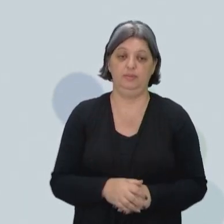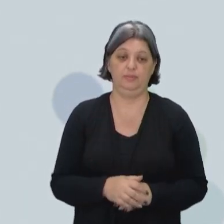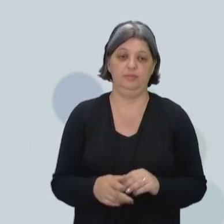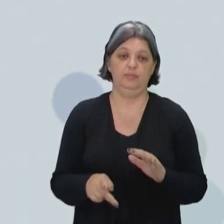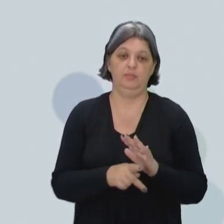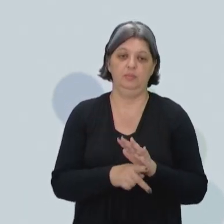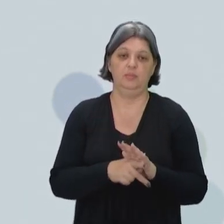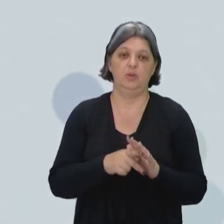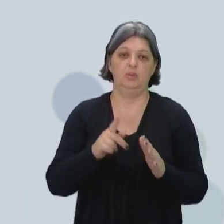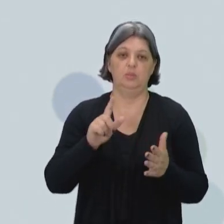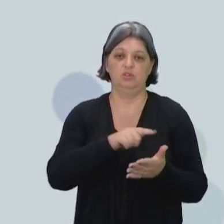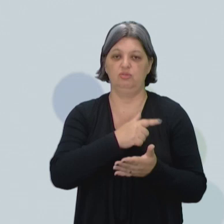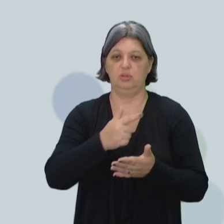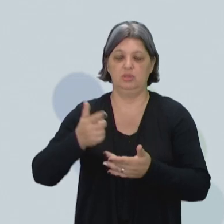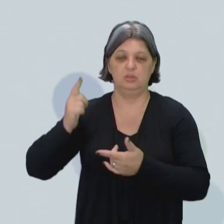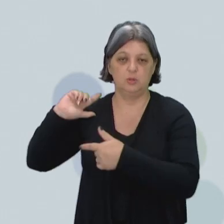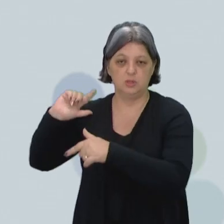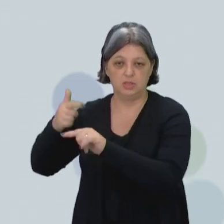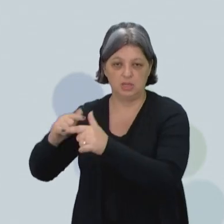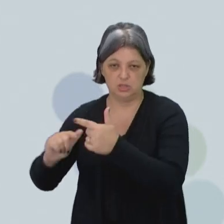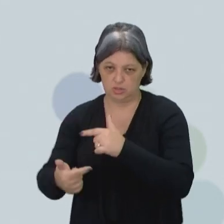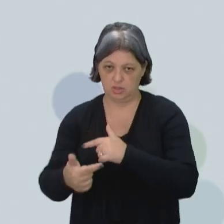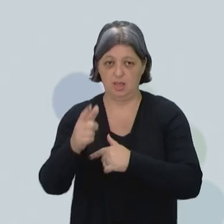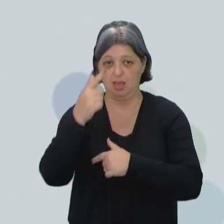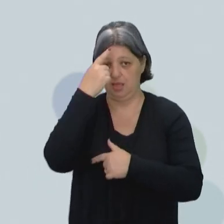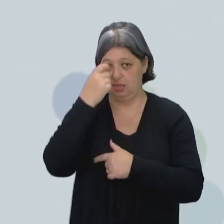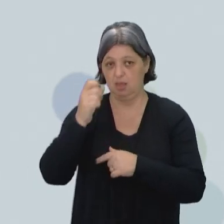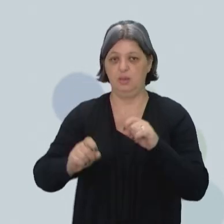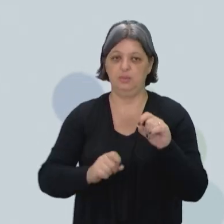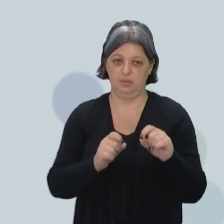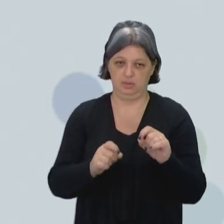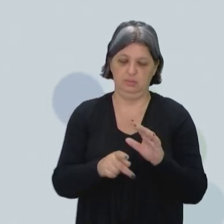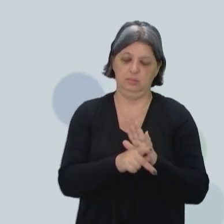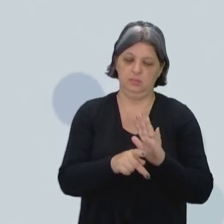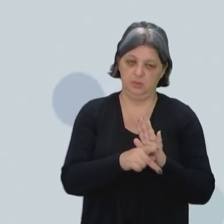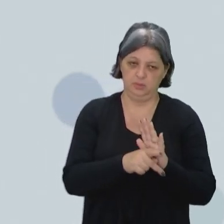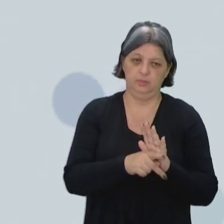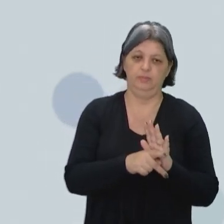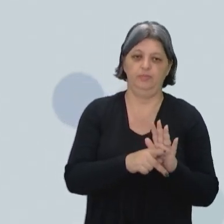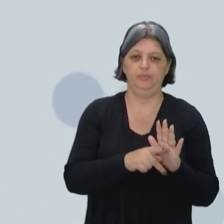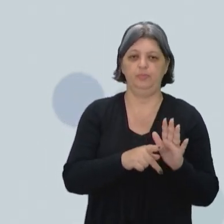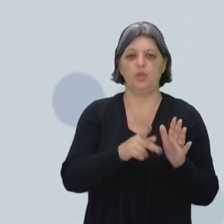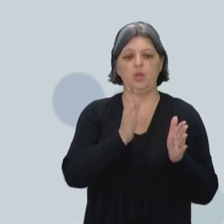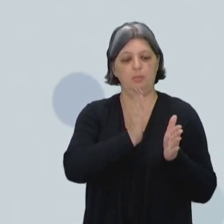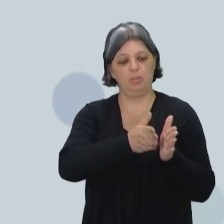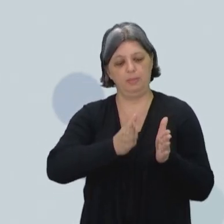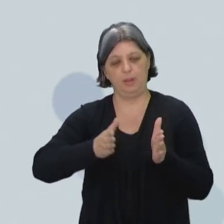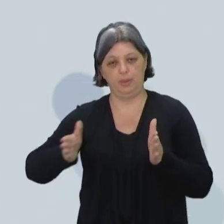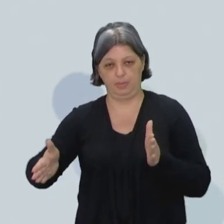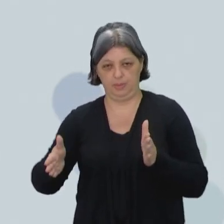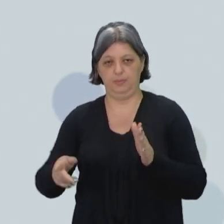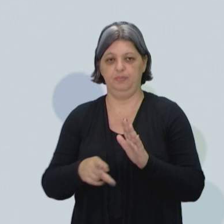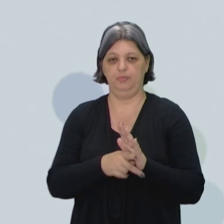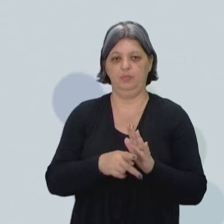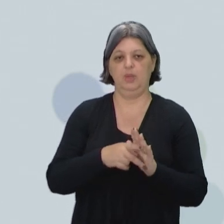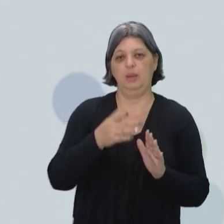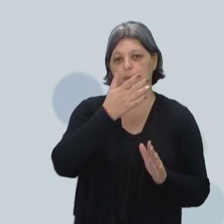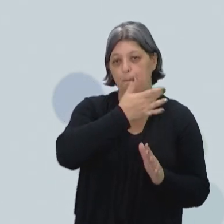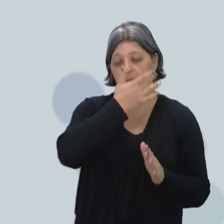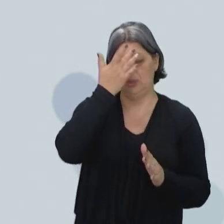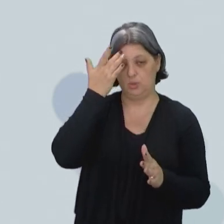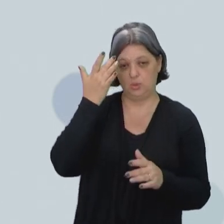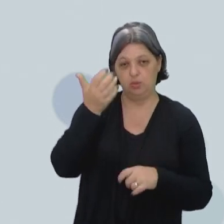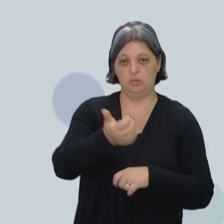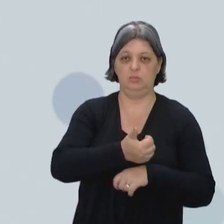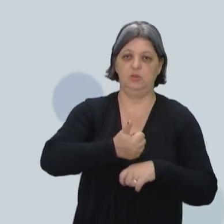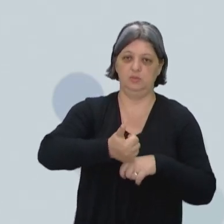jornalismo tradicional, a ideia era essa, o caminho era esse, A cronologia. O emissor, que é o jornalista, ou seja, ele